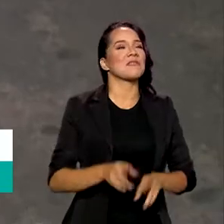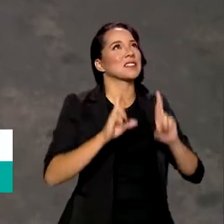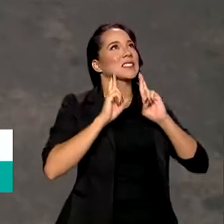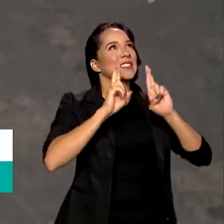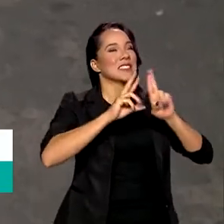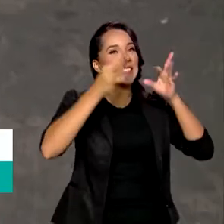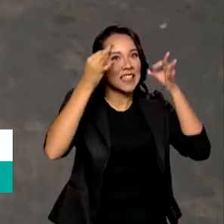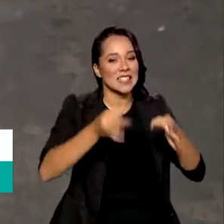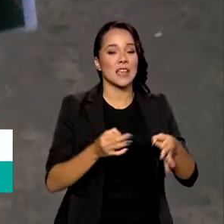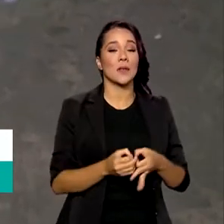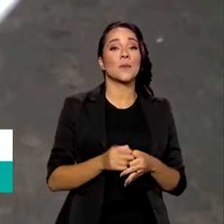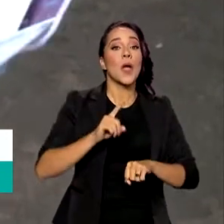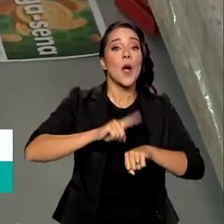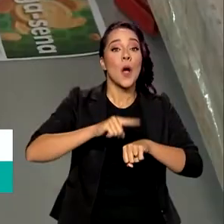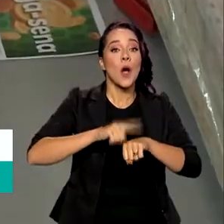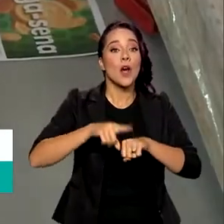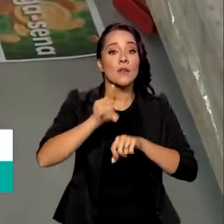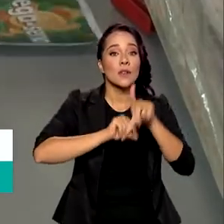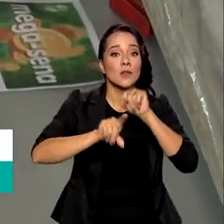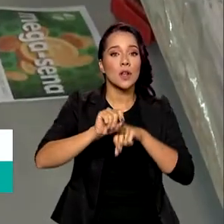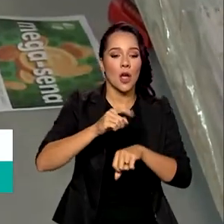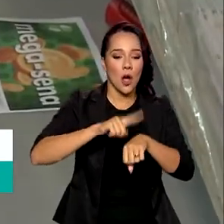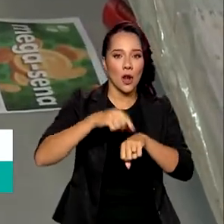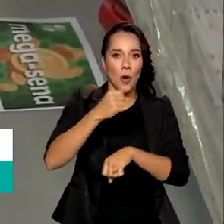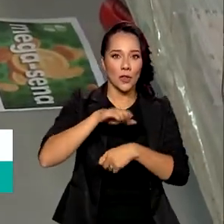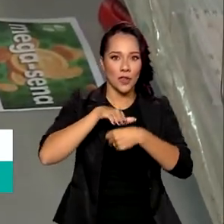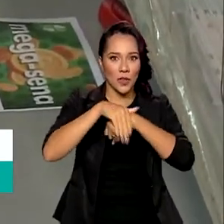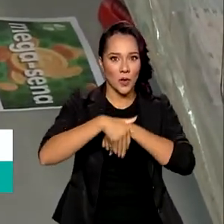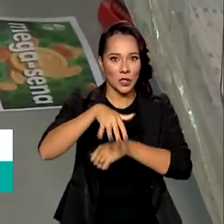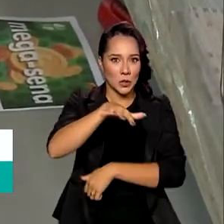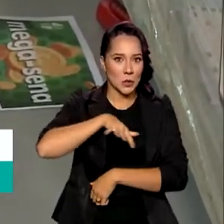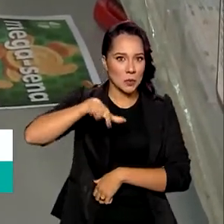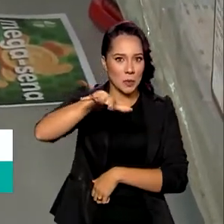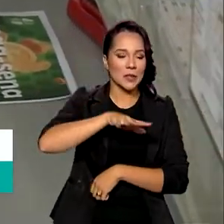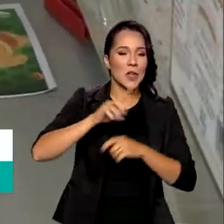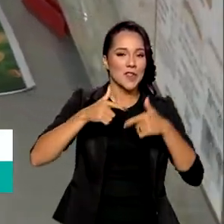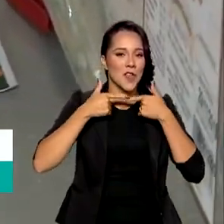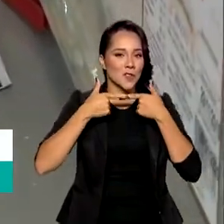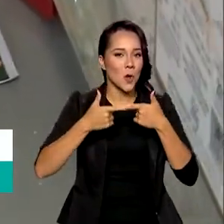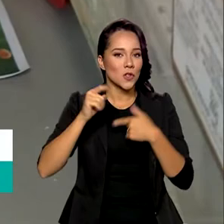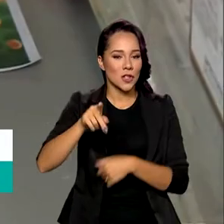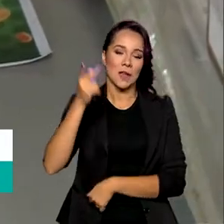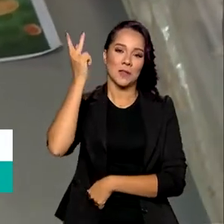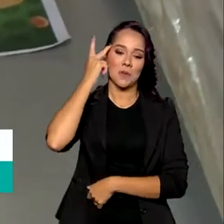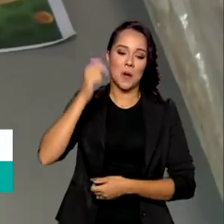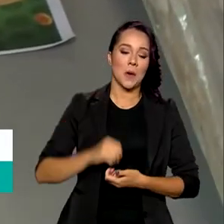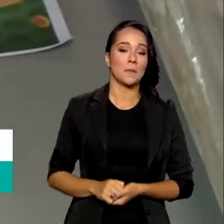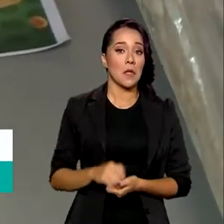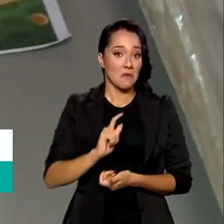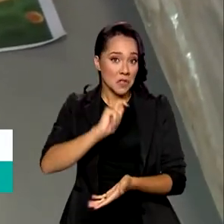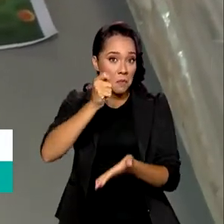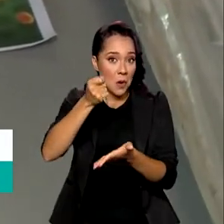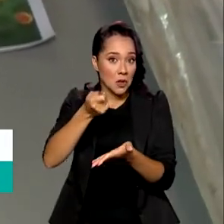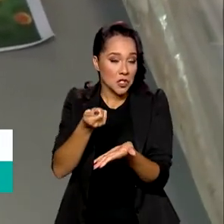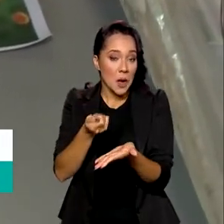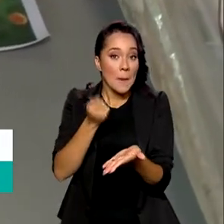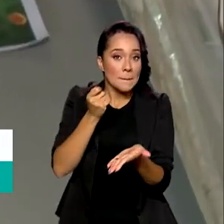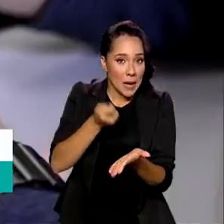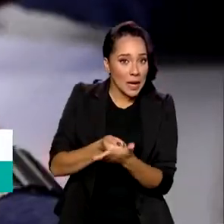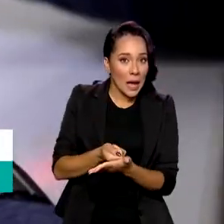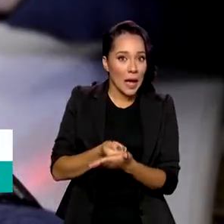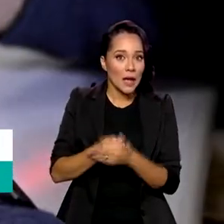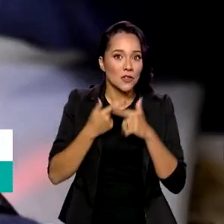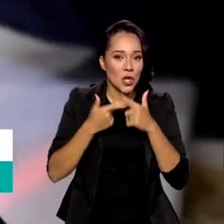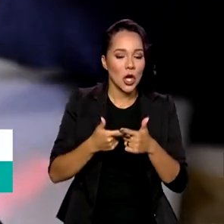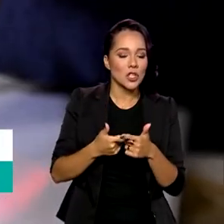vai dar certo sim O sorteio vai ser realizado a partir das 8 horas da noite no espaço dá sorte em São Paulo as apostas podem ser feitas até às sete